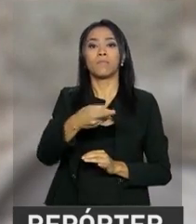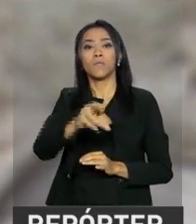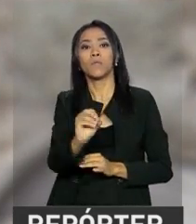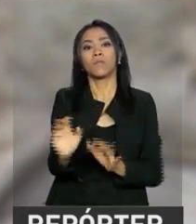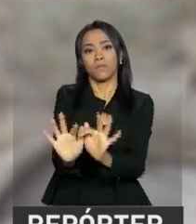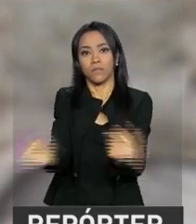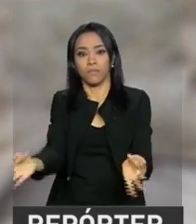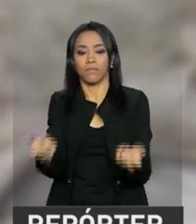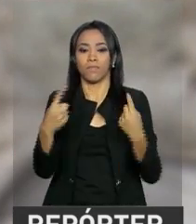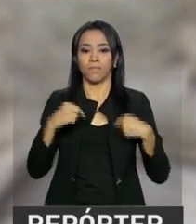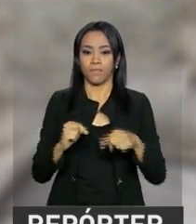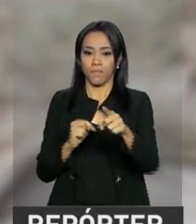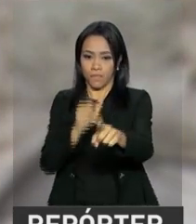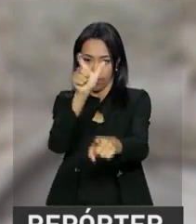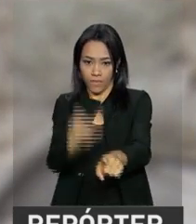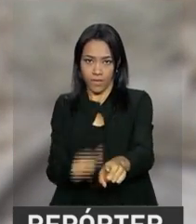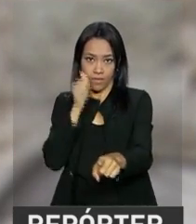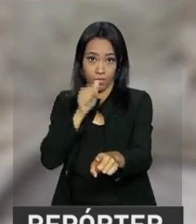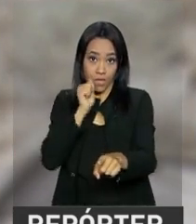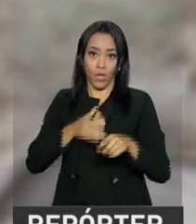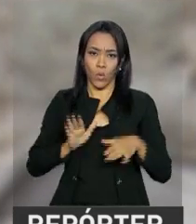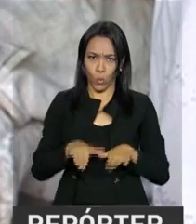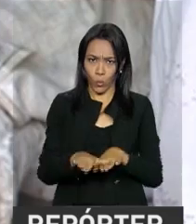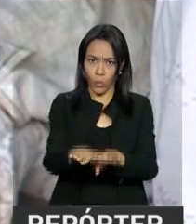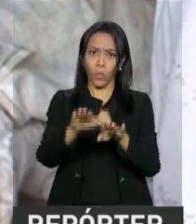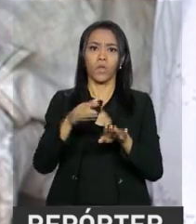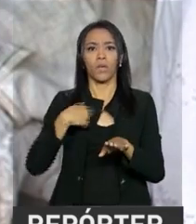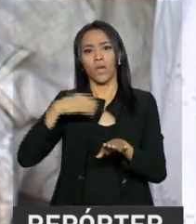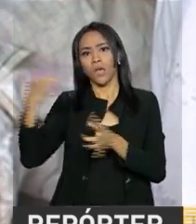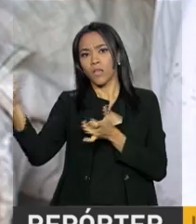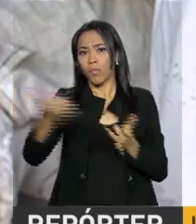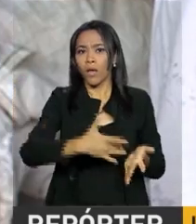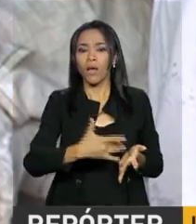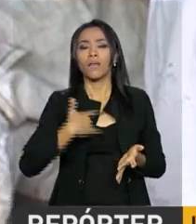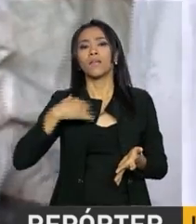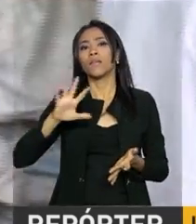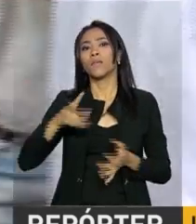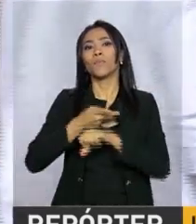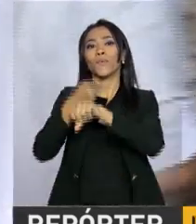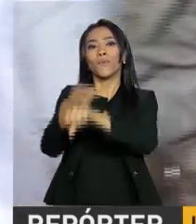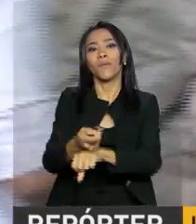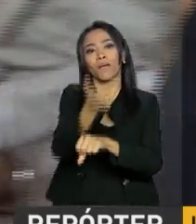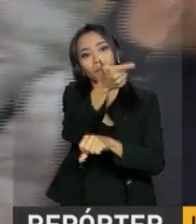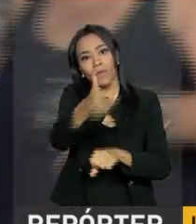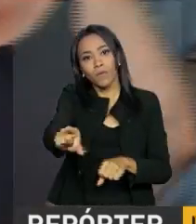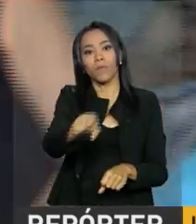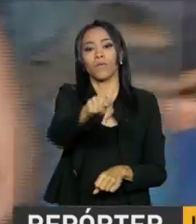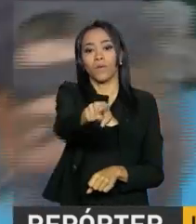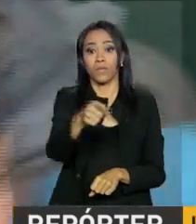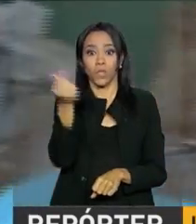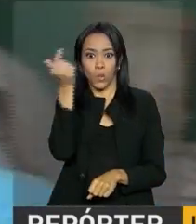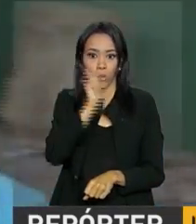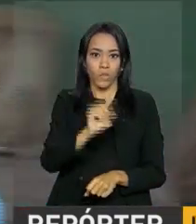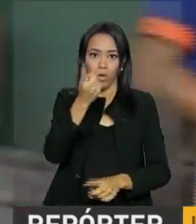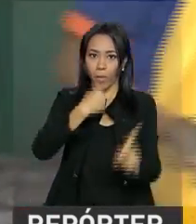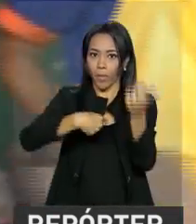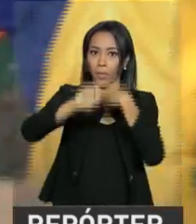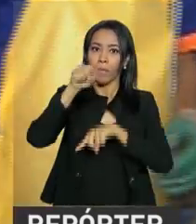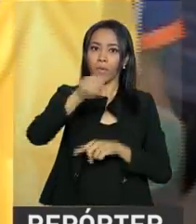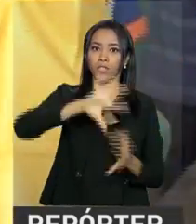desemprego levou a costureira Francisca paraa reciclagem mas foi o Faro pro negócio que a transformou em